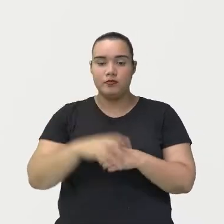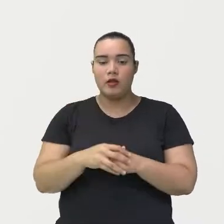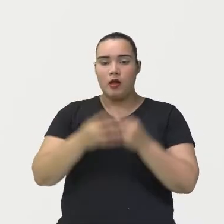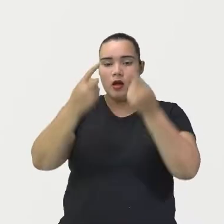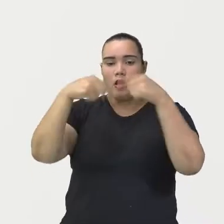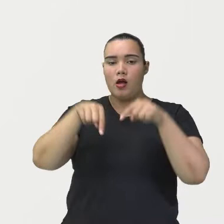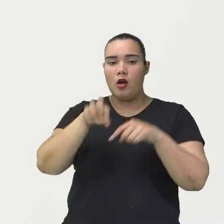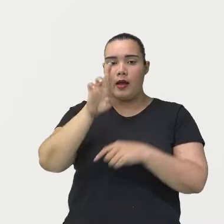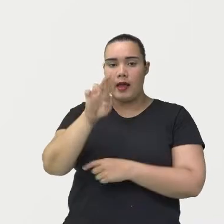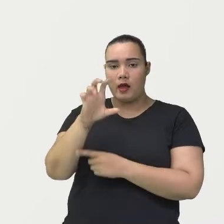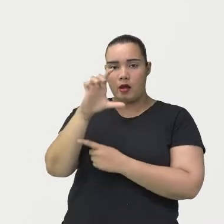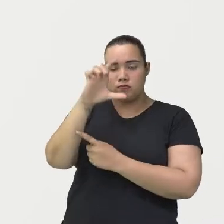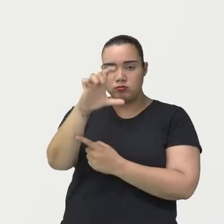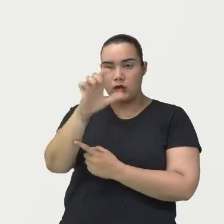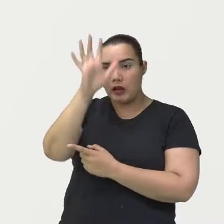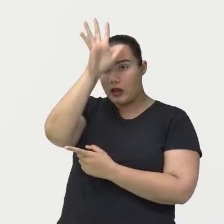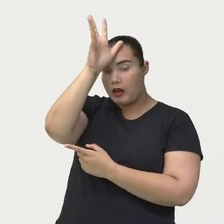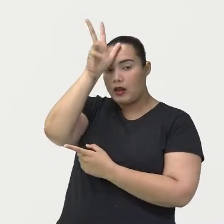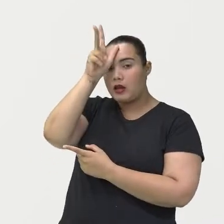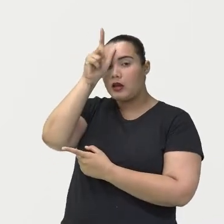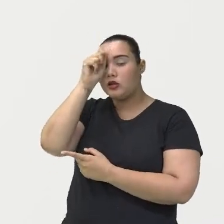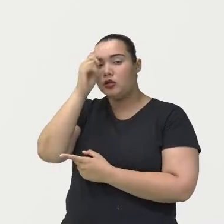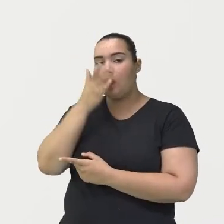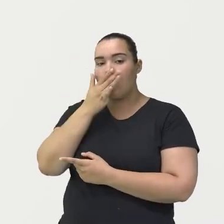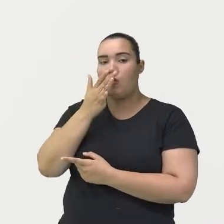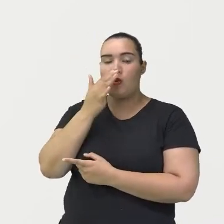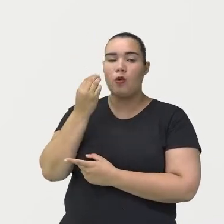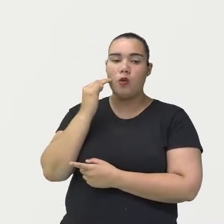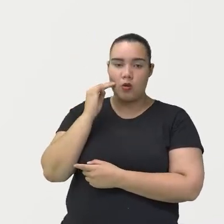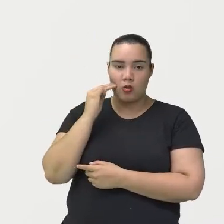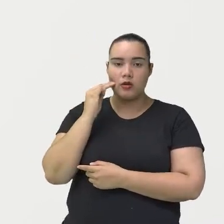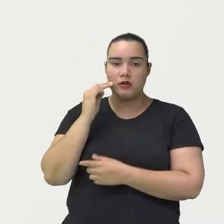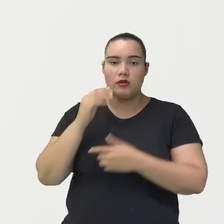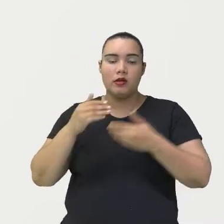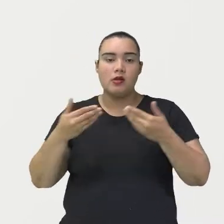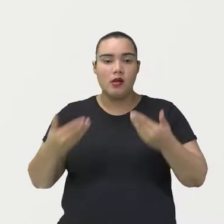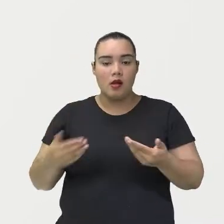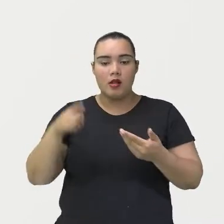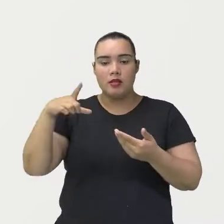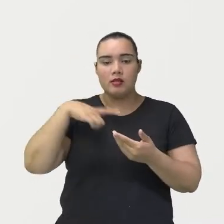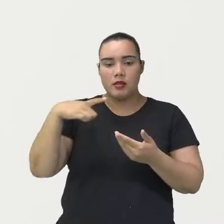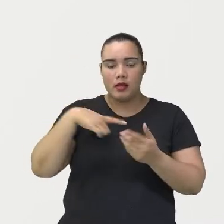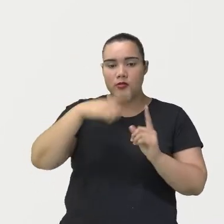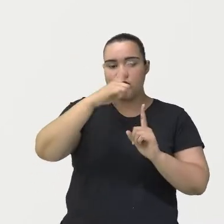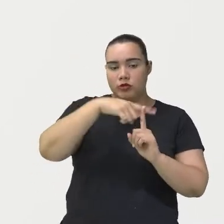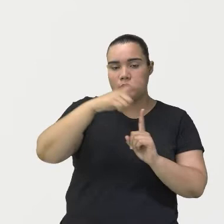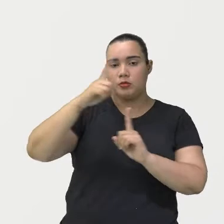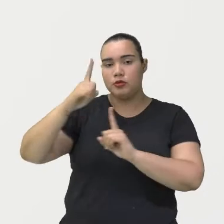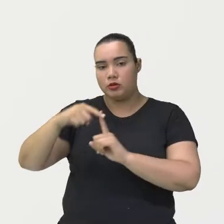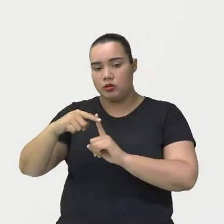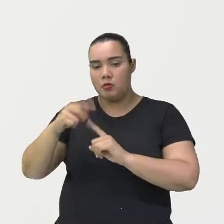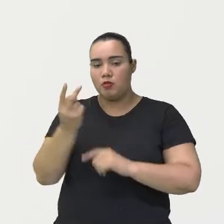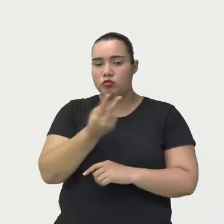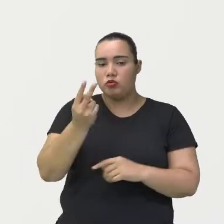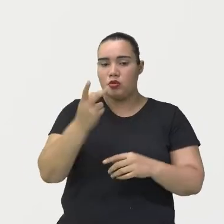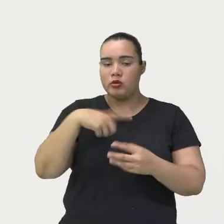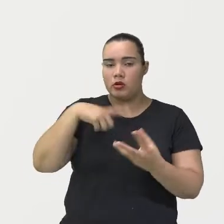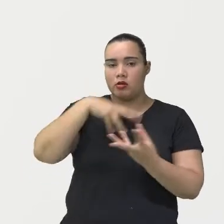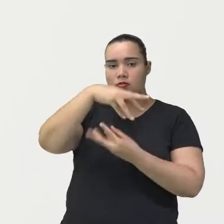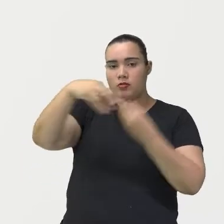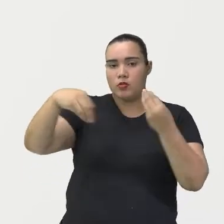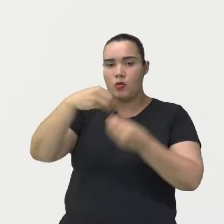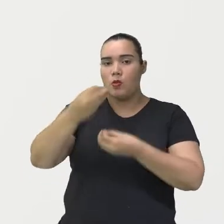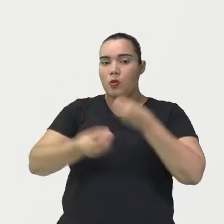rosa. Então, eles se expressam e essas formas como eles interagem